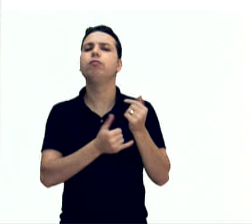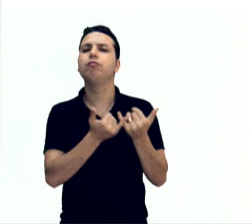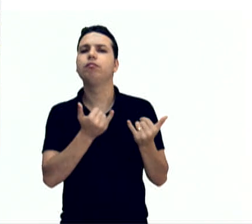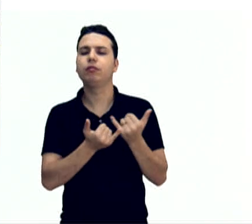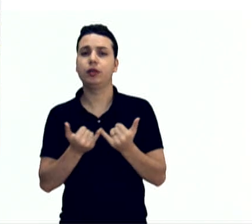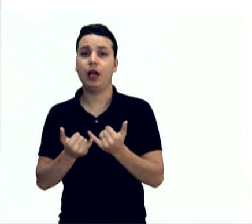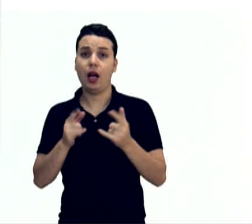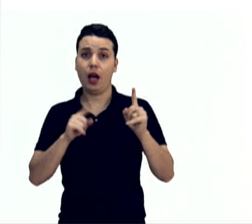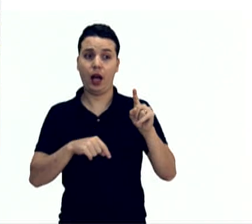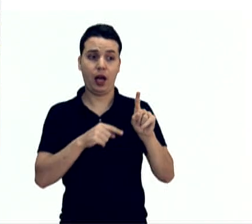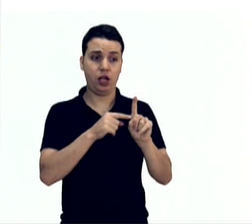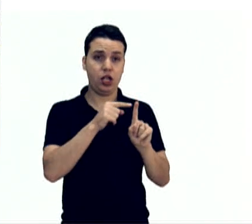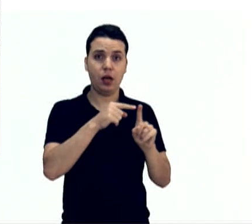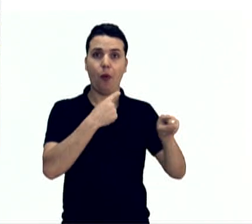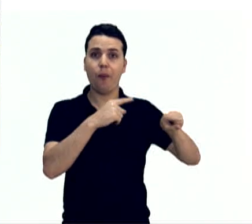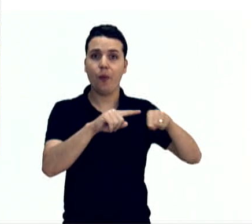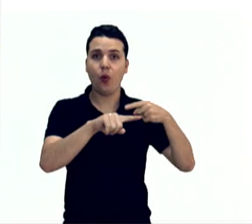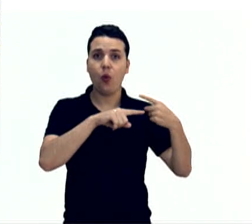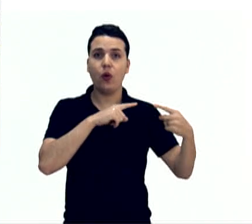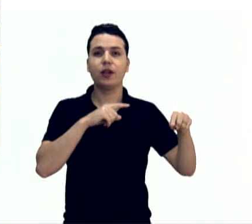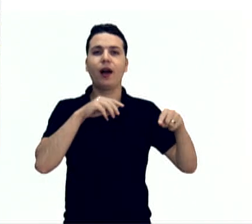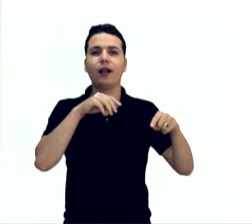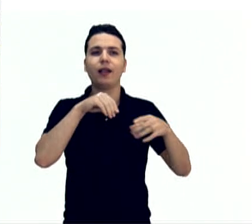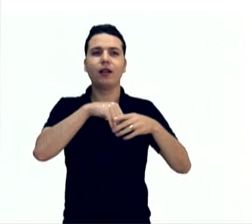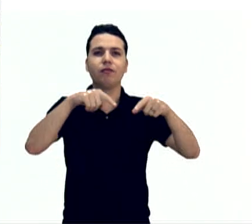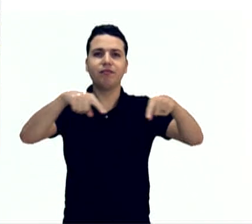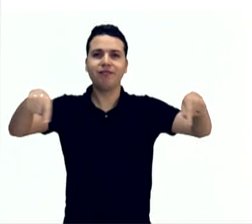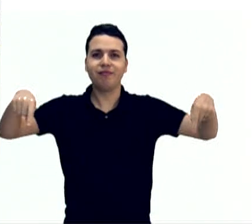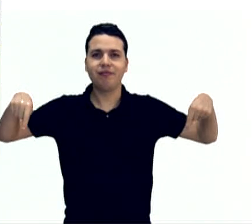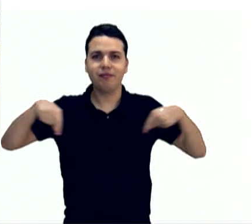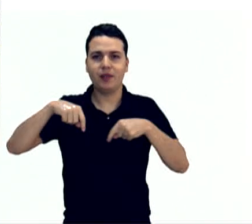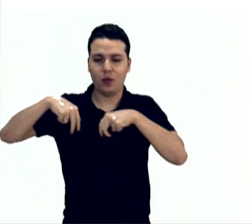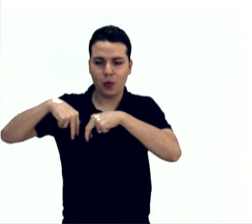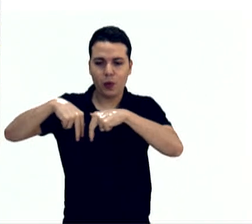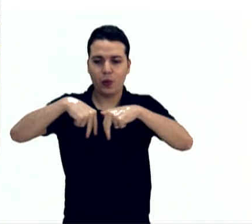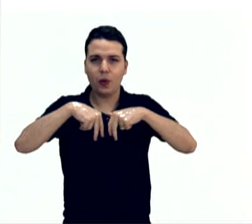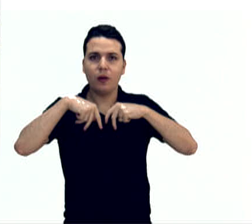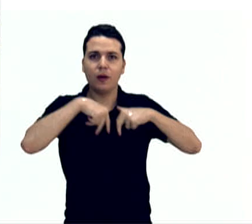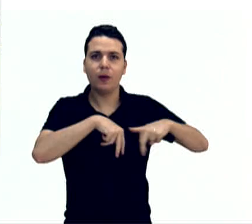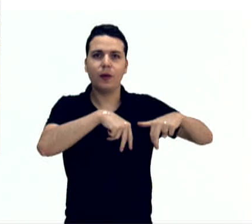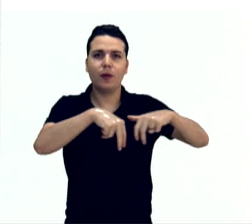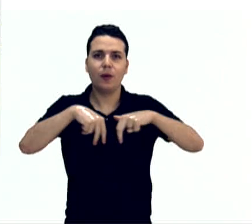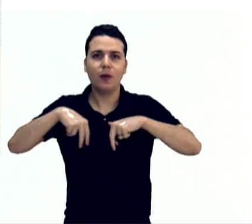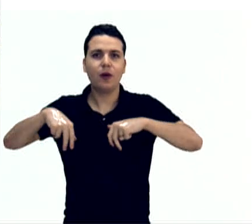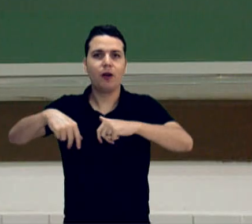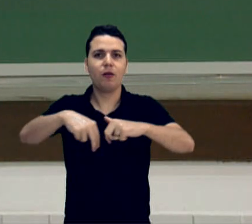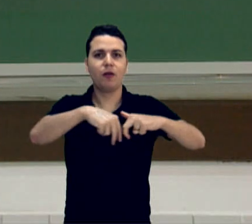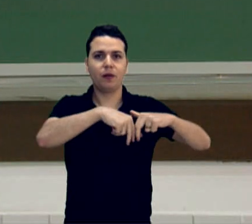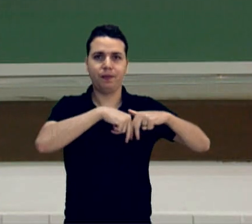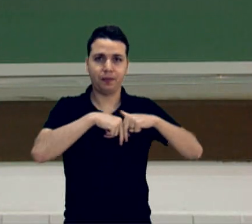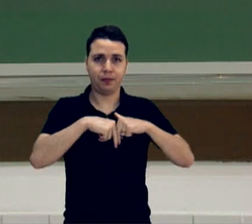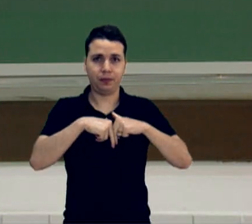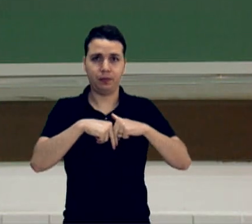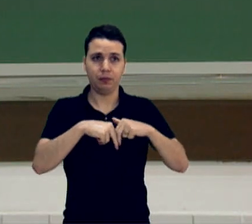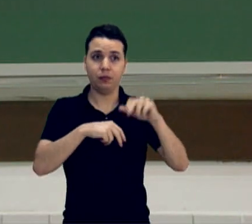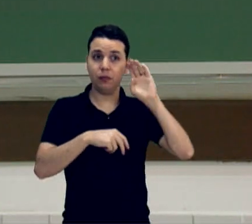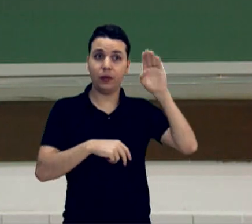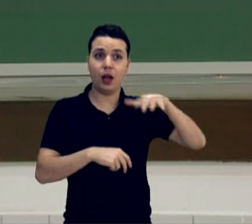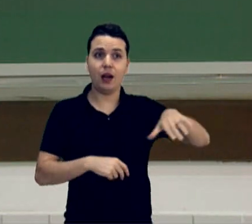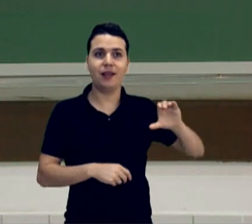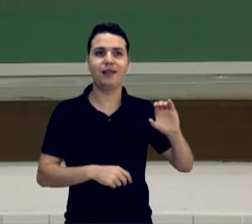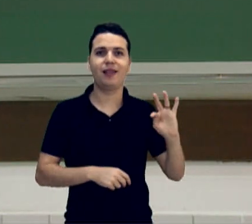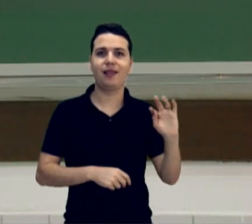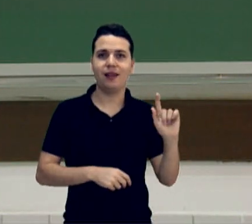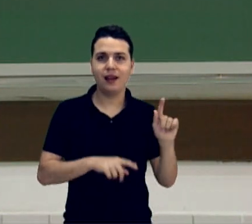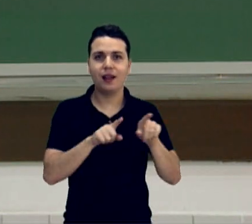muito difundidos nos bailes, principalmente os bailes de CTG e na zona rural, né? Mais no interior,